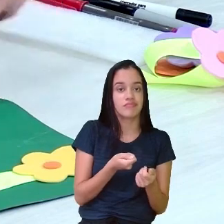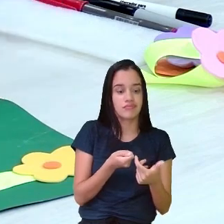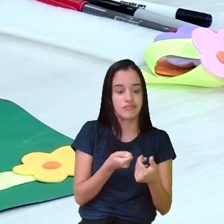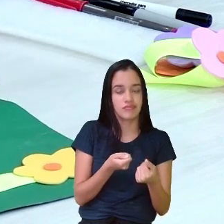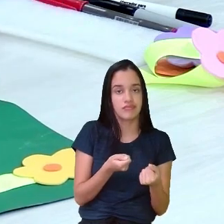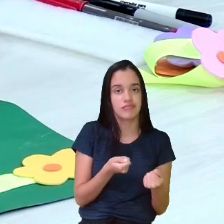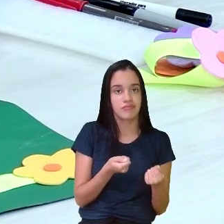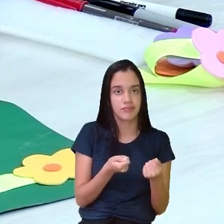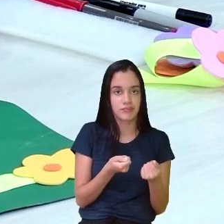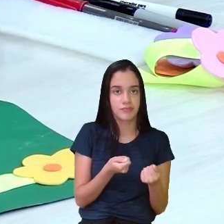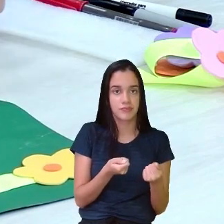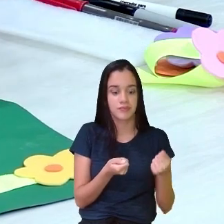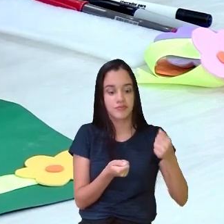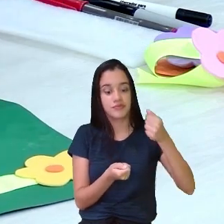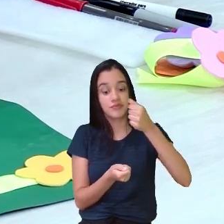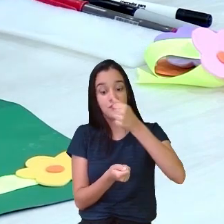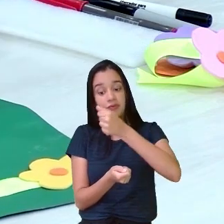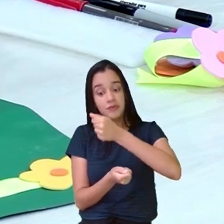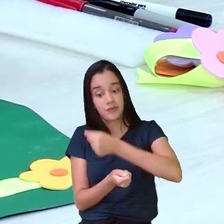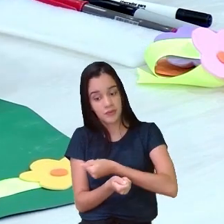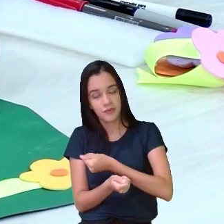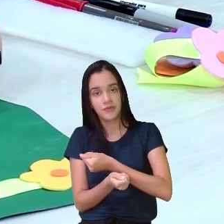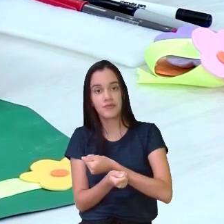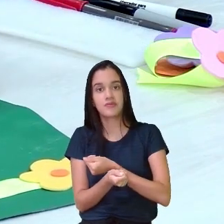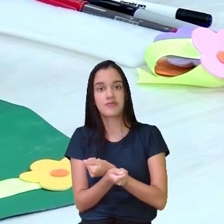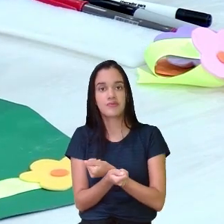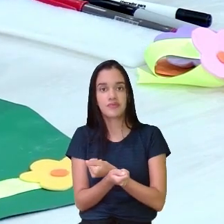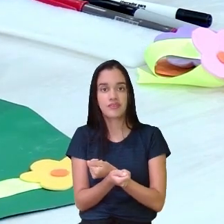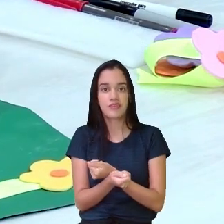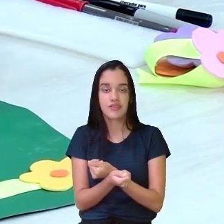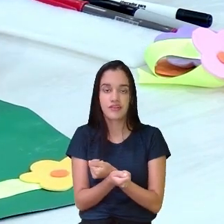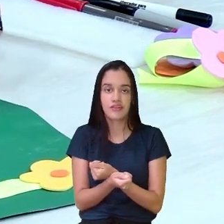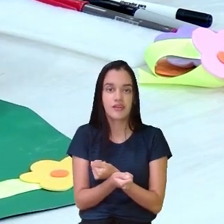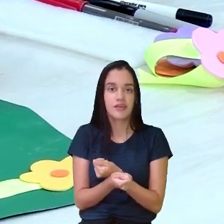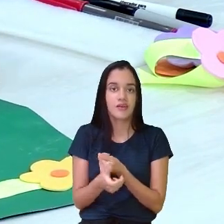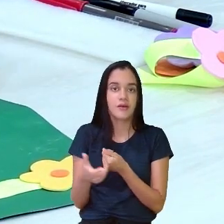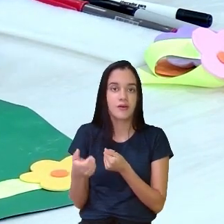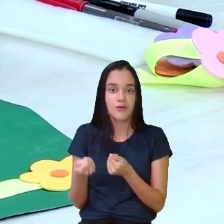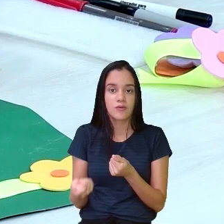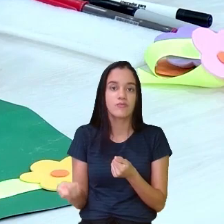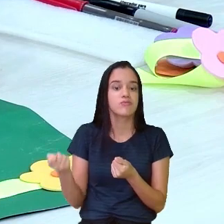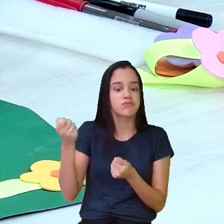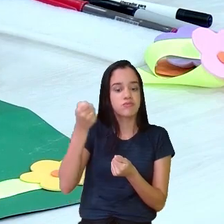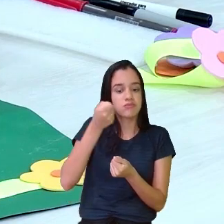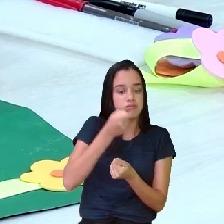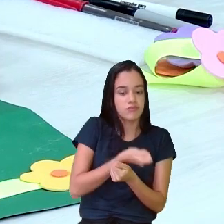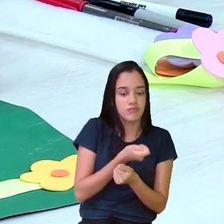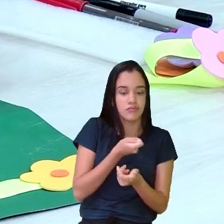esquerda. Da esquerda, para a direita.